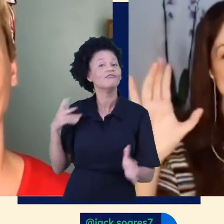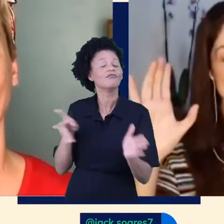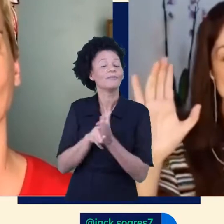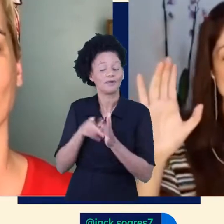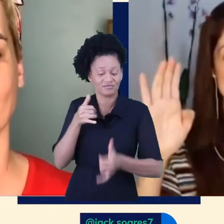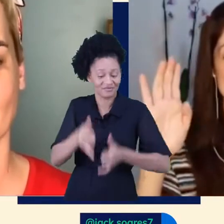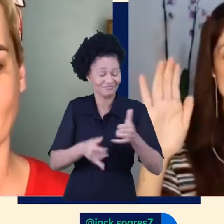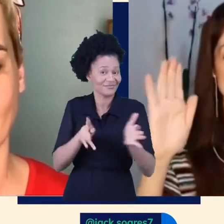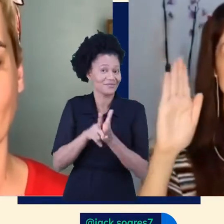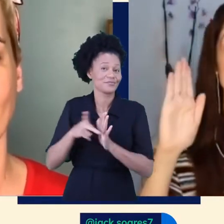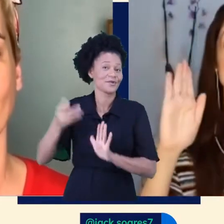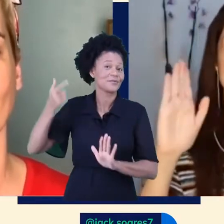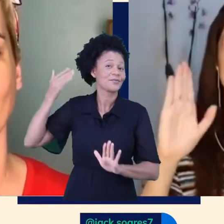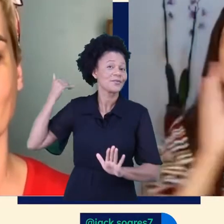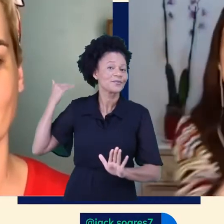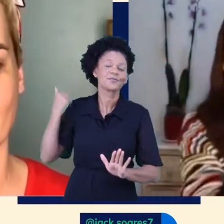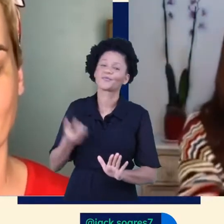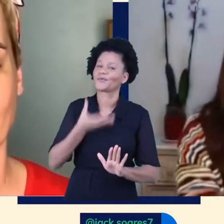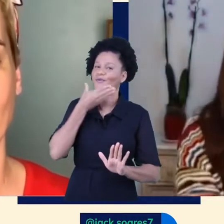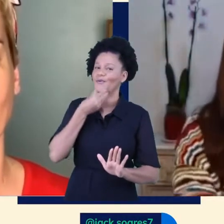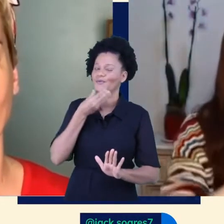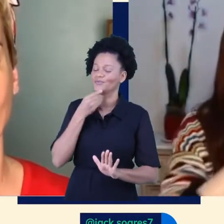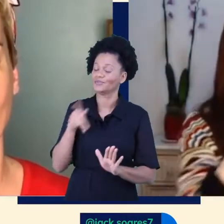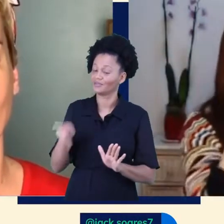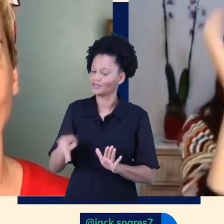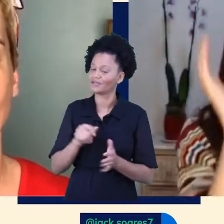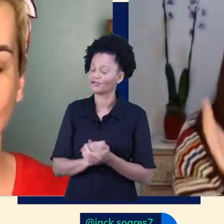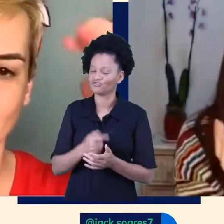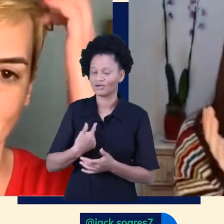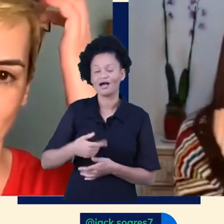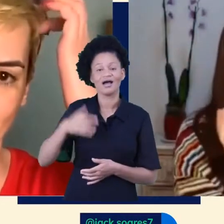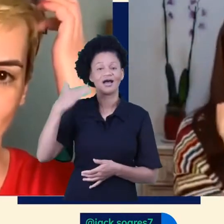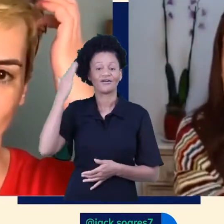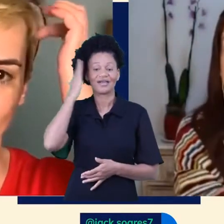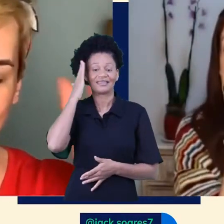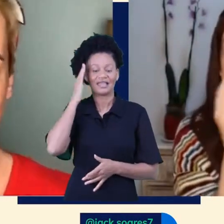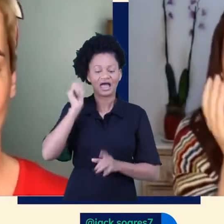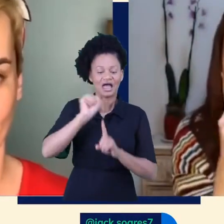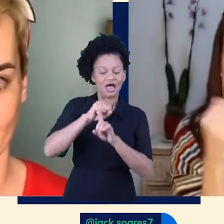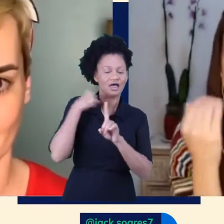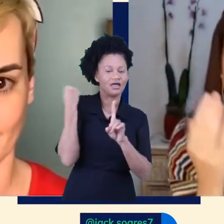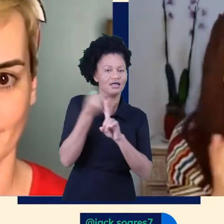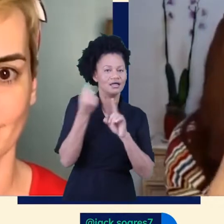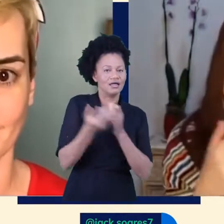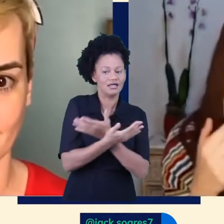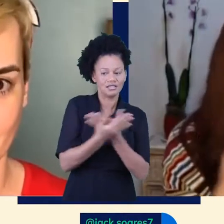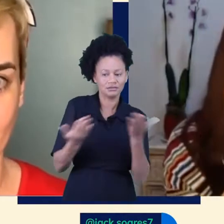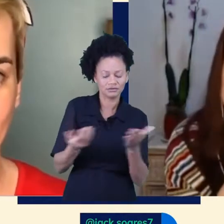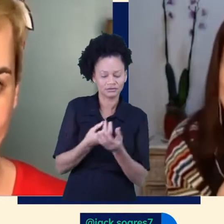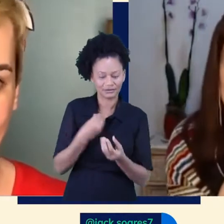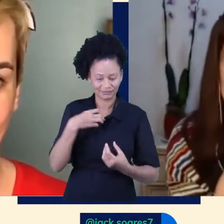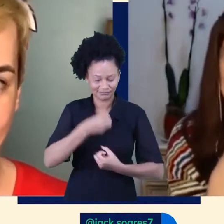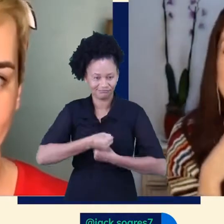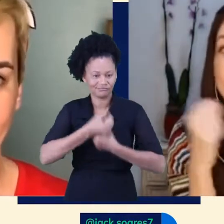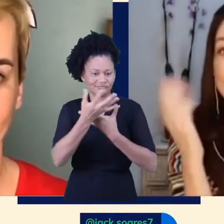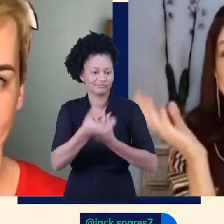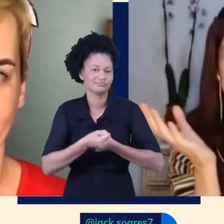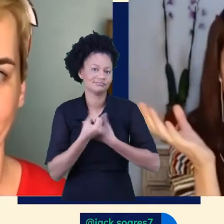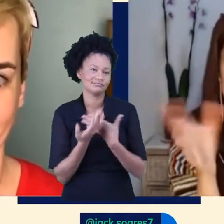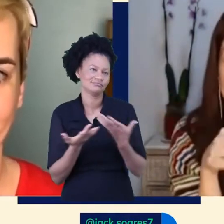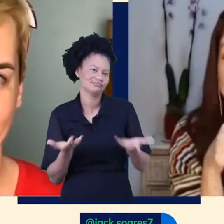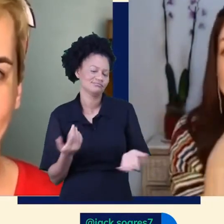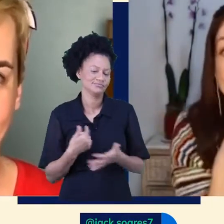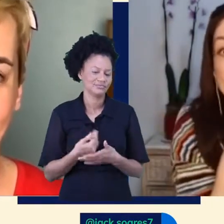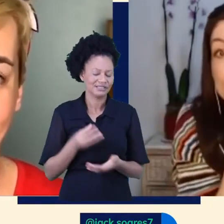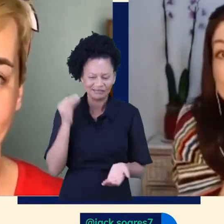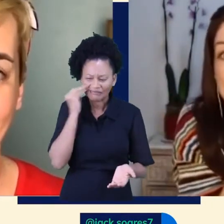uma construção social, tá? Então, gênero, a maneira como ele está tentando expressar, que às vezes ele nem está tentando imitar a